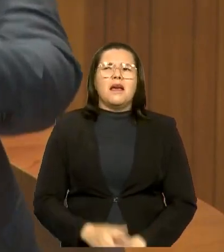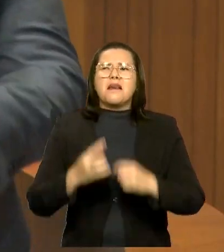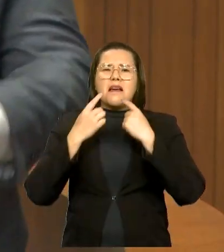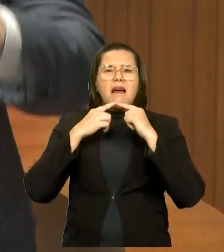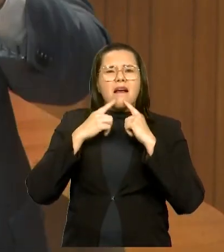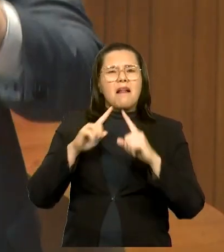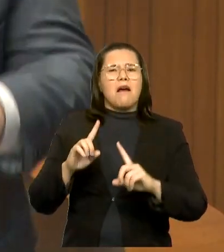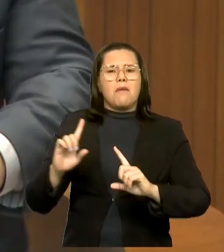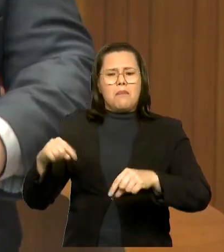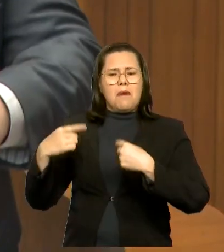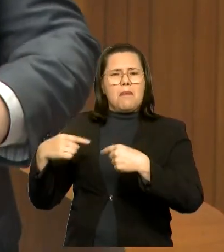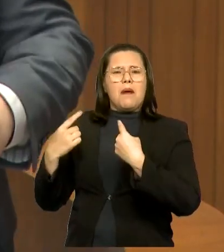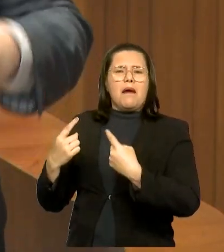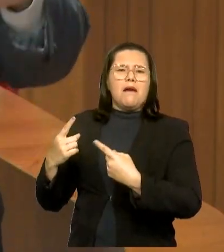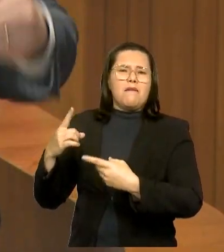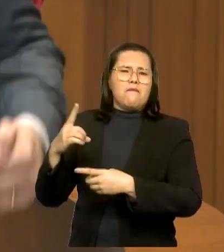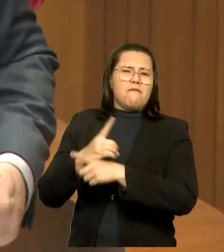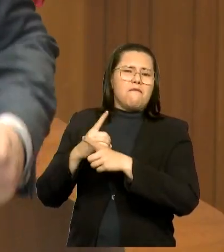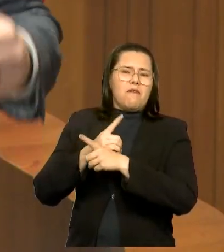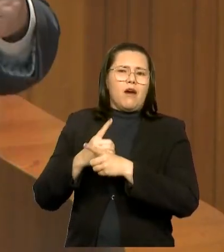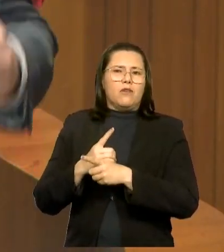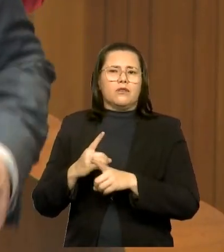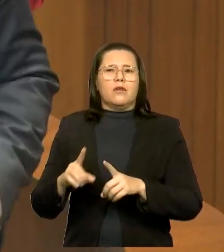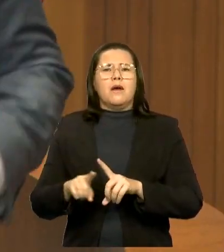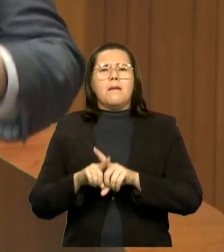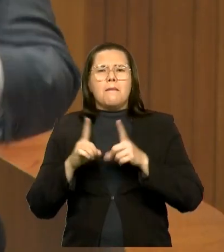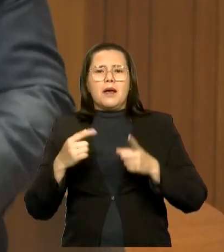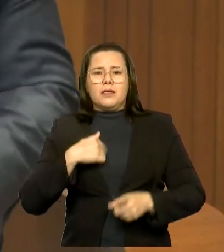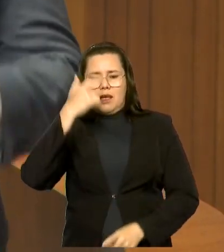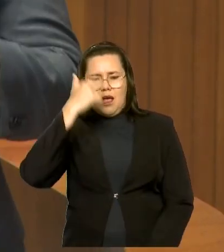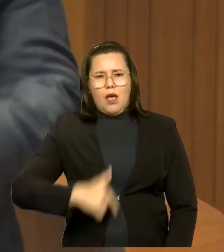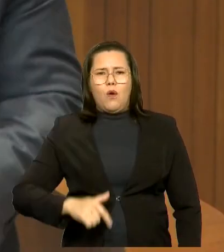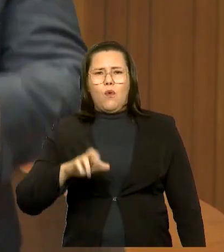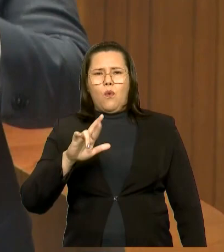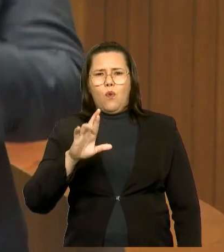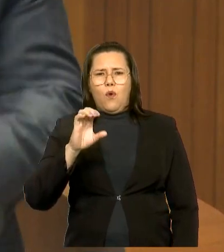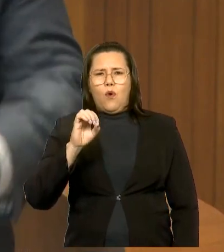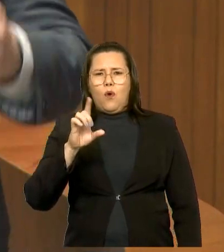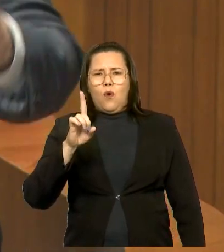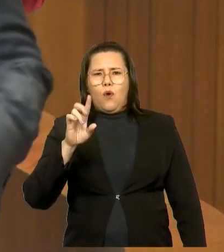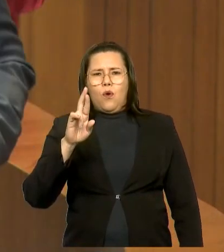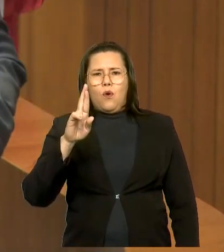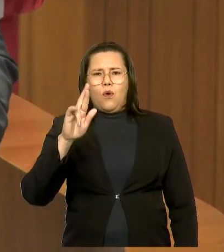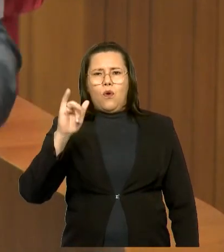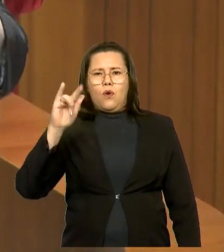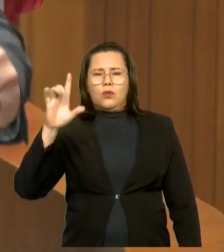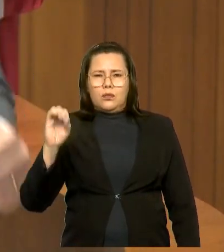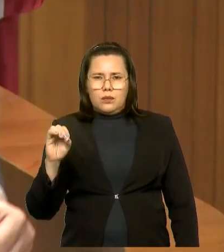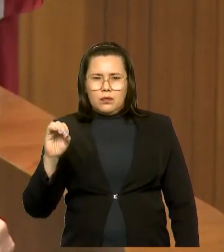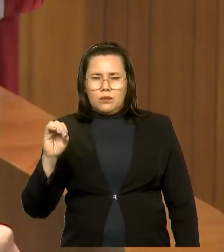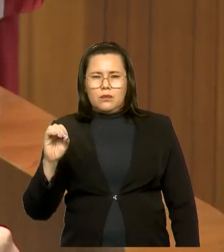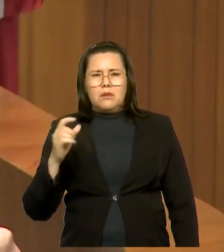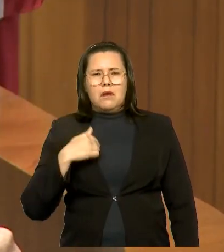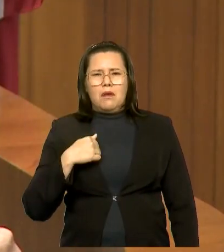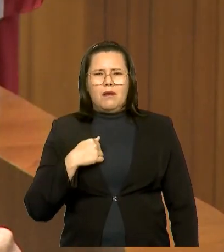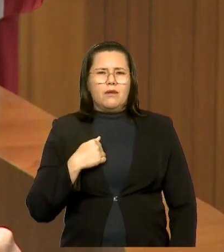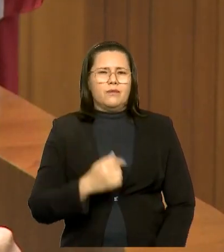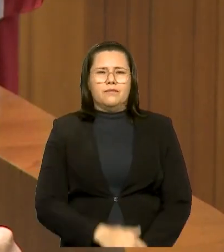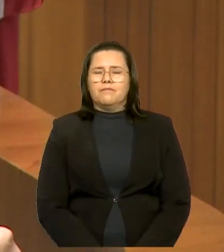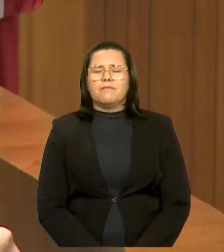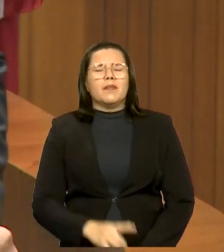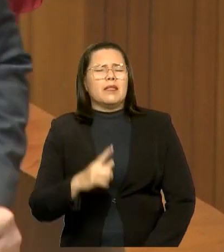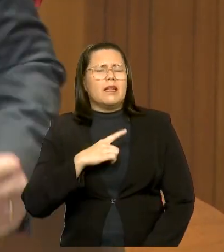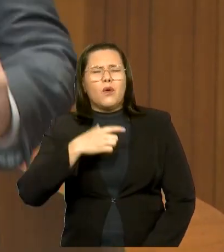mas o deputado Rodrigo Lago jamais, jamais, jamais cederá um milímetro sequer da sua consciência, deputado